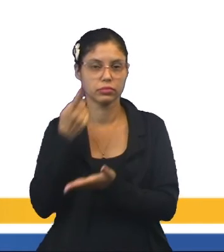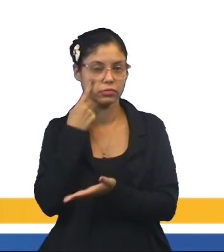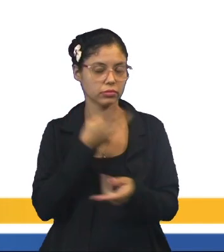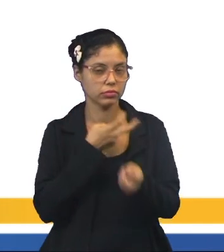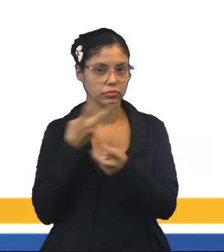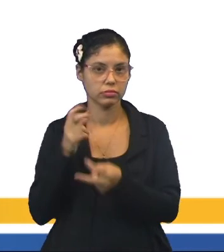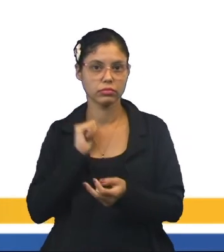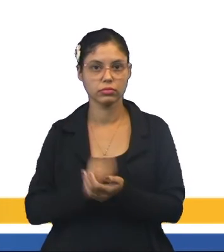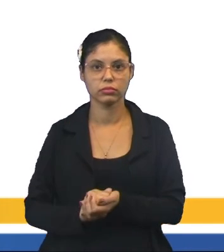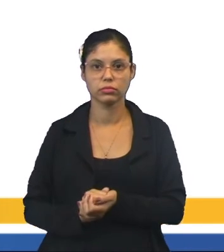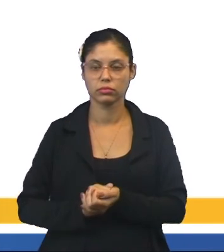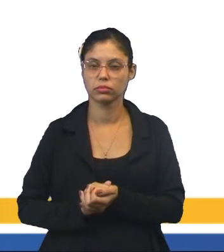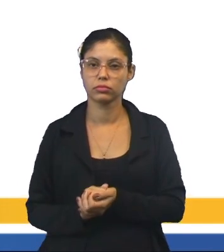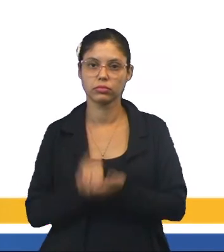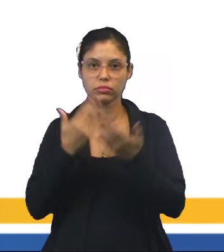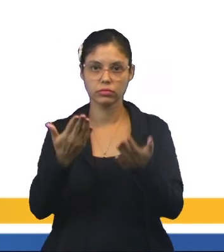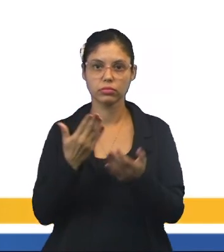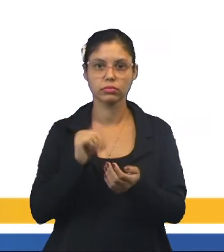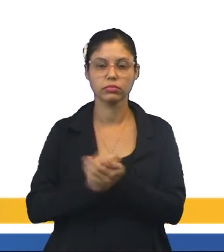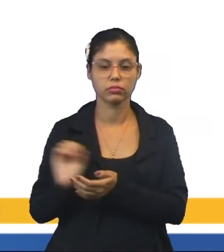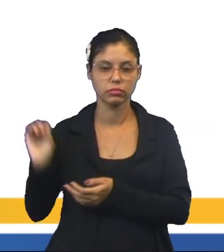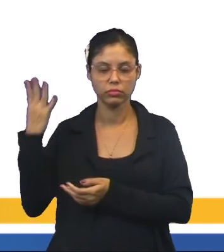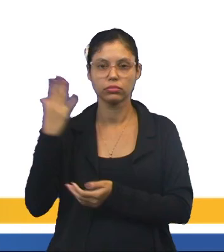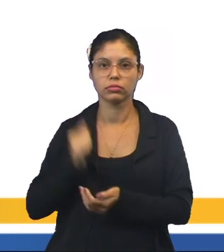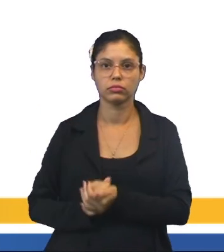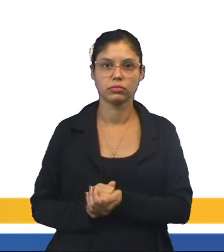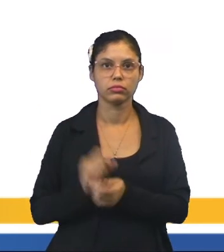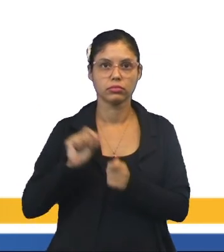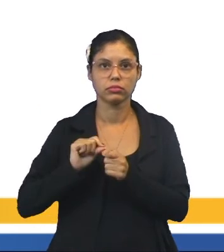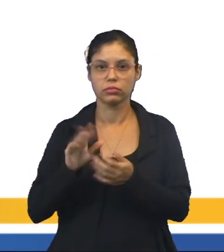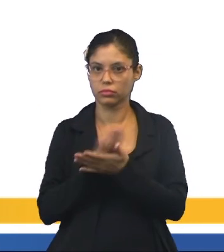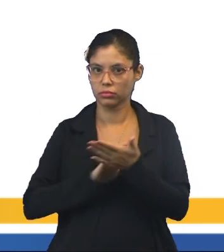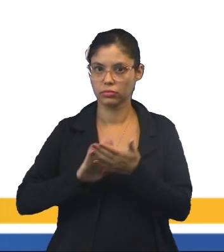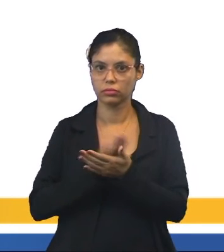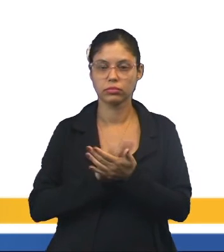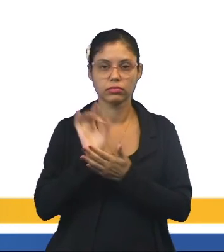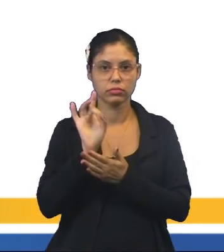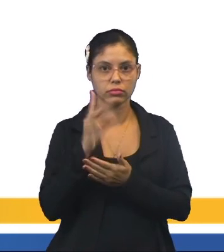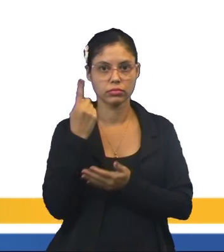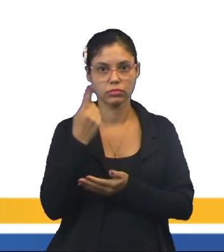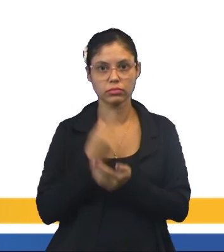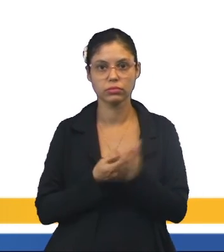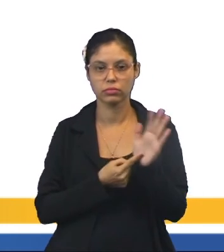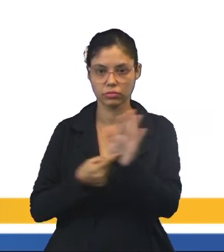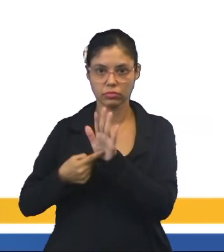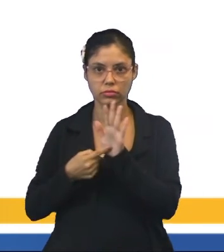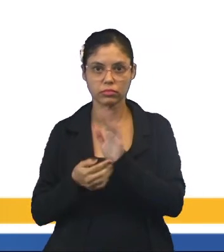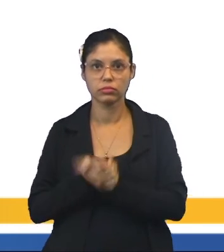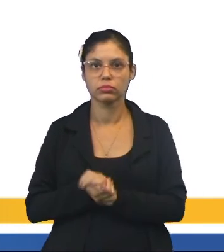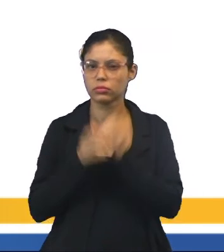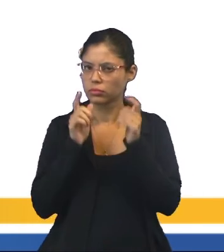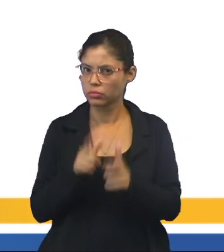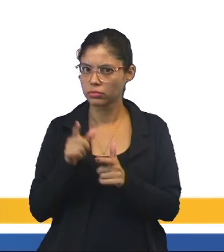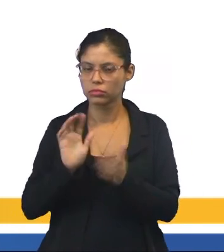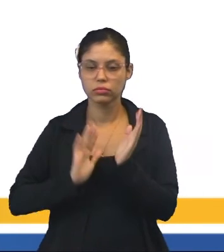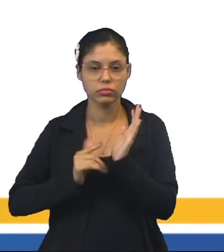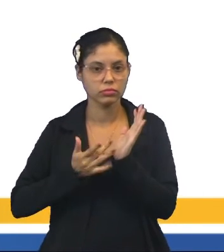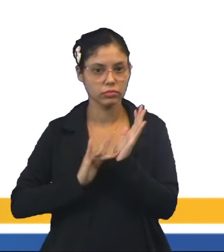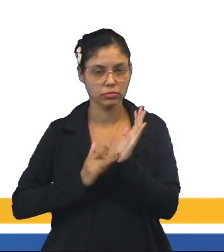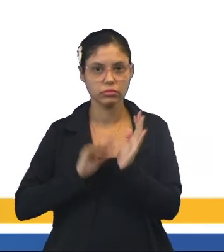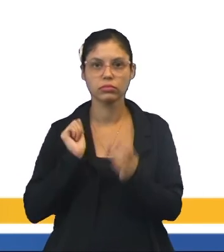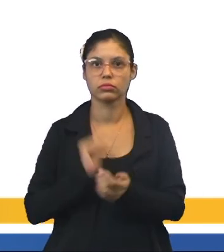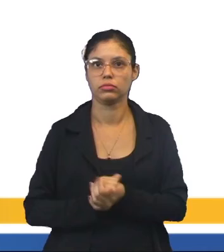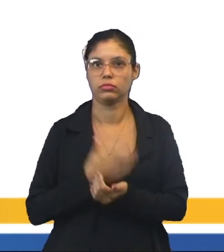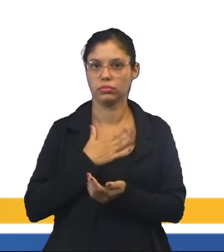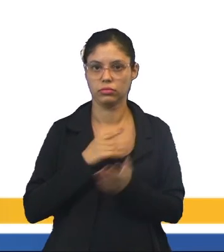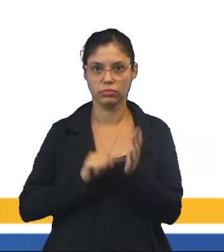observem bem que aí, nesse caso, nós não fizemos nenhum cálculo. É só uma demonstração, aonde eu vou tocar o